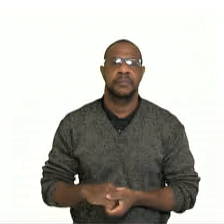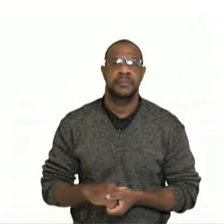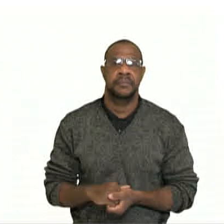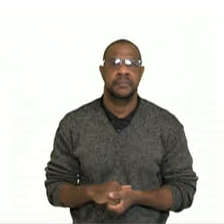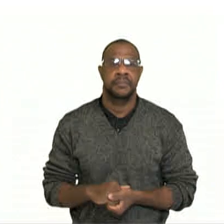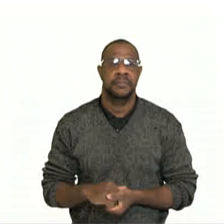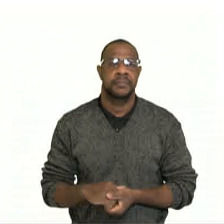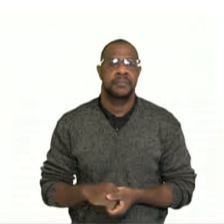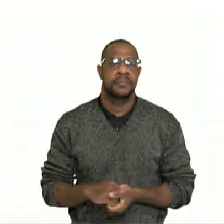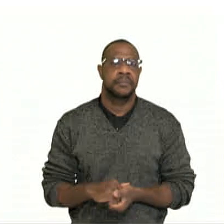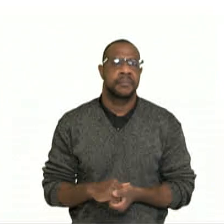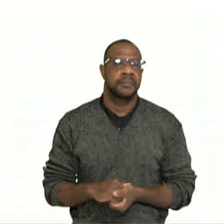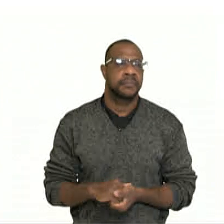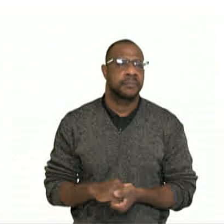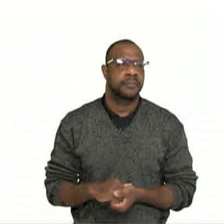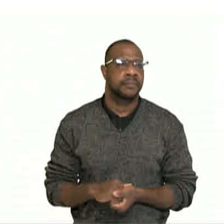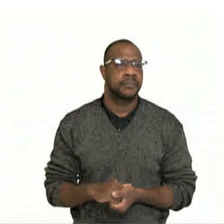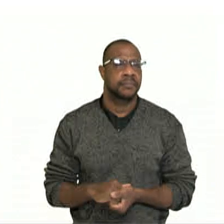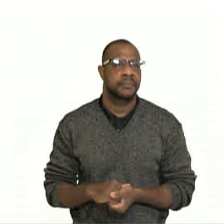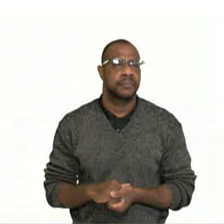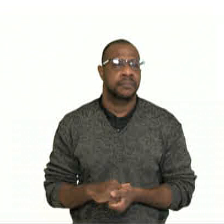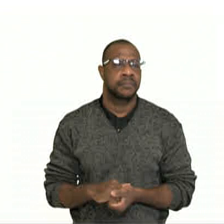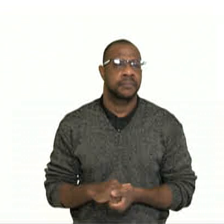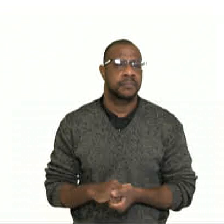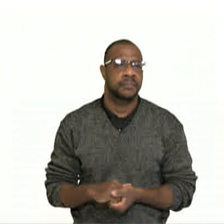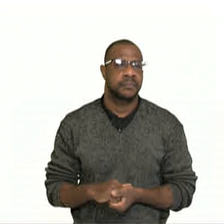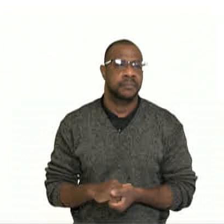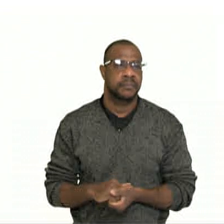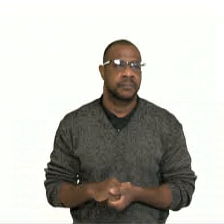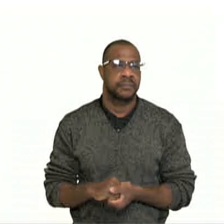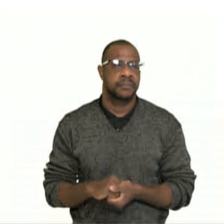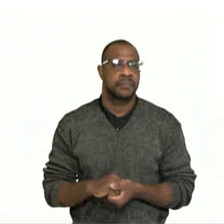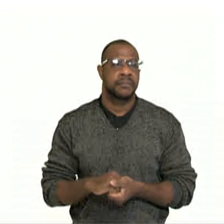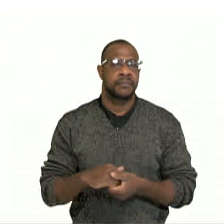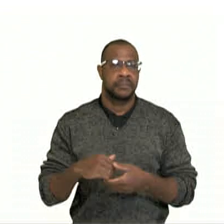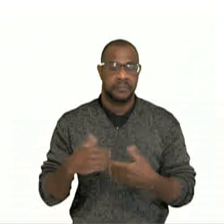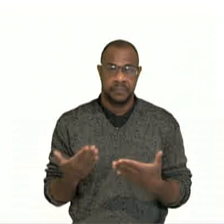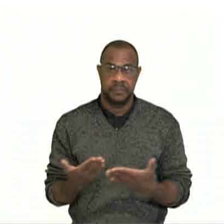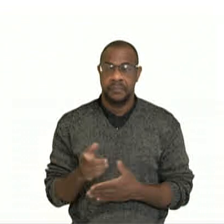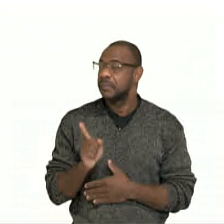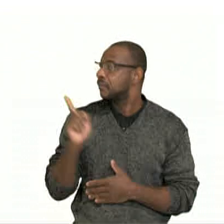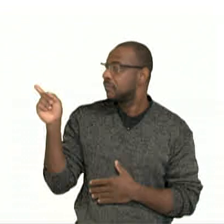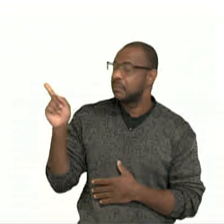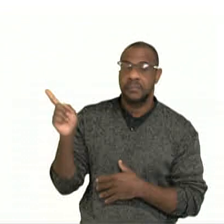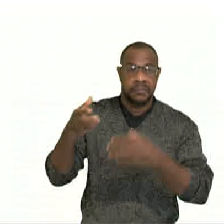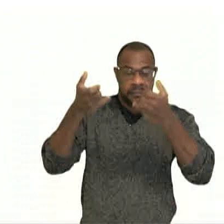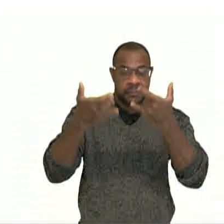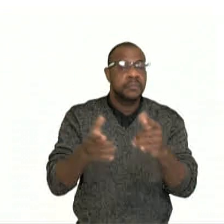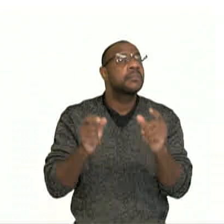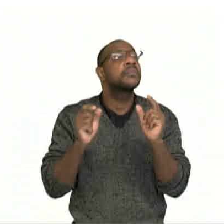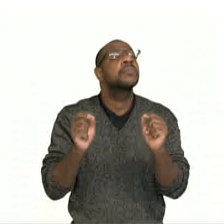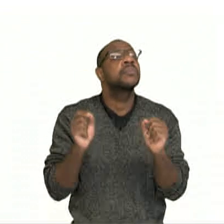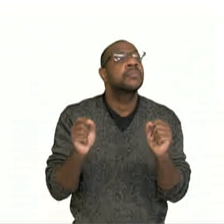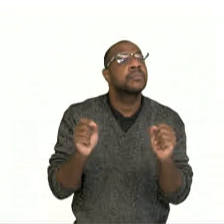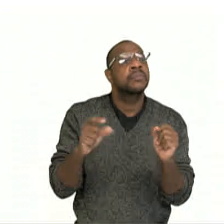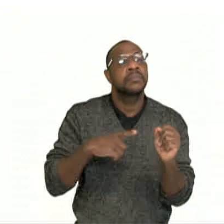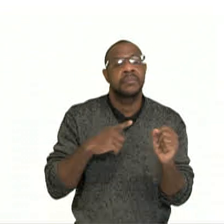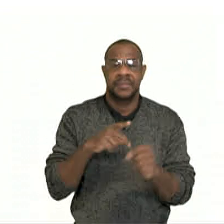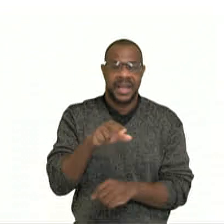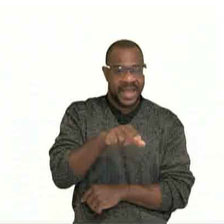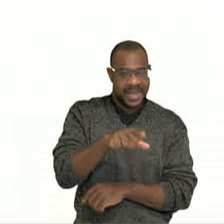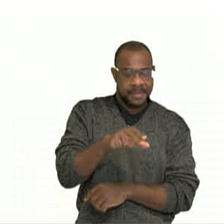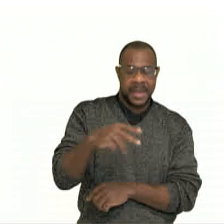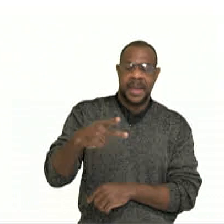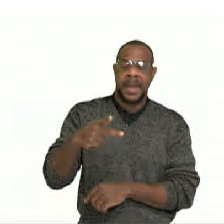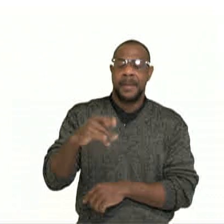be brother-in-law because Carol and Tom are getting married. Então aqui ele está comentando sobre a irmã de